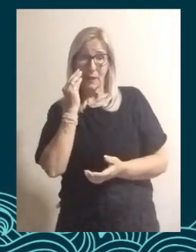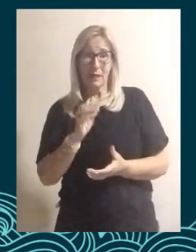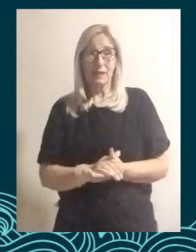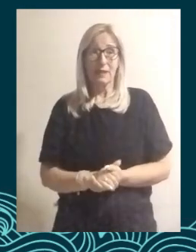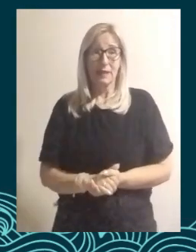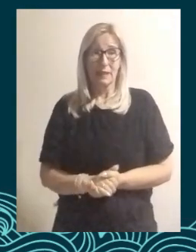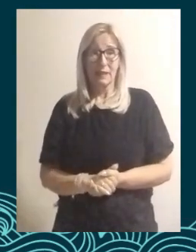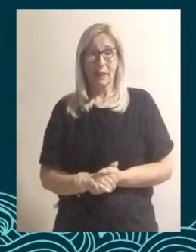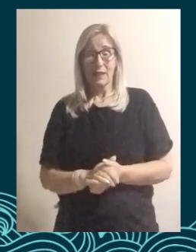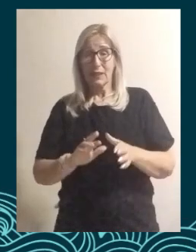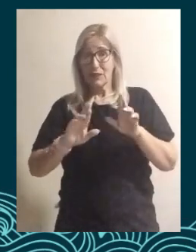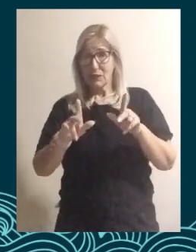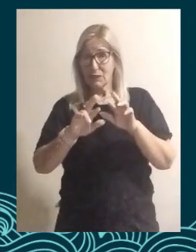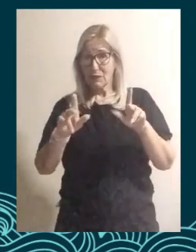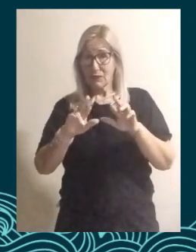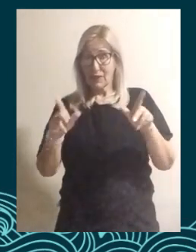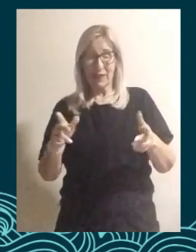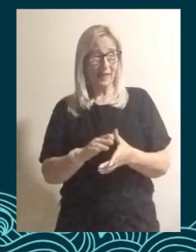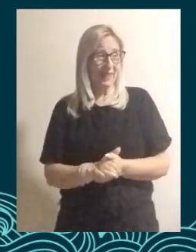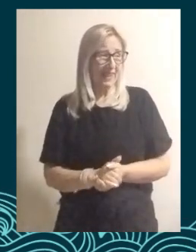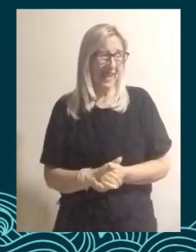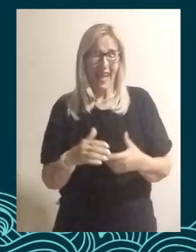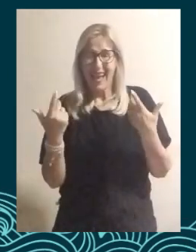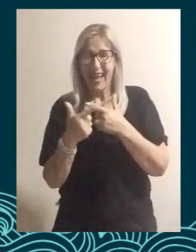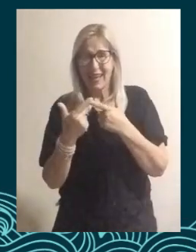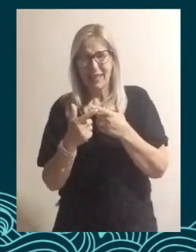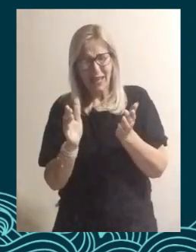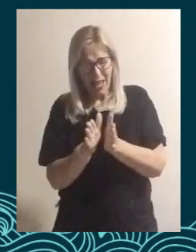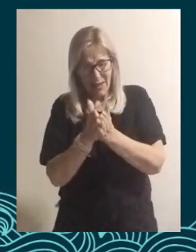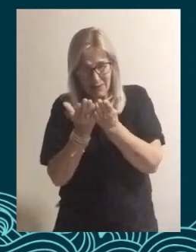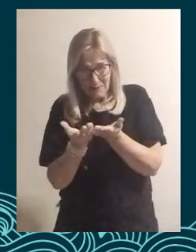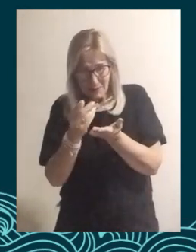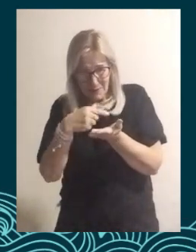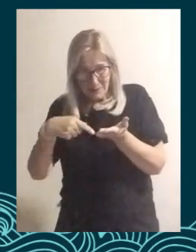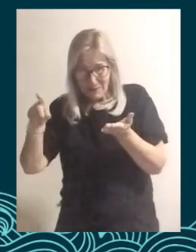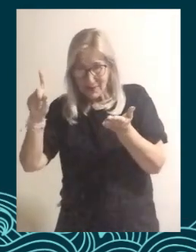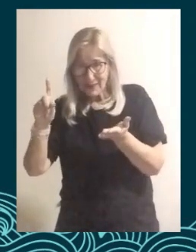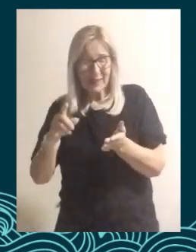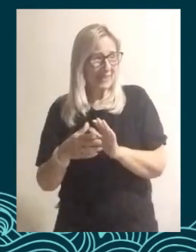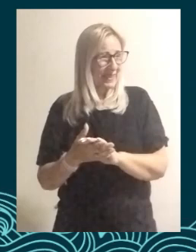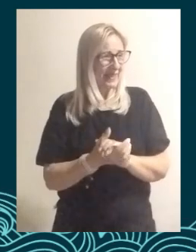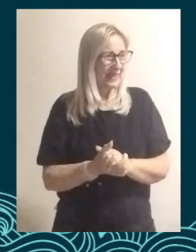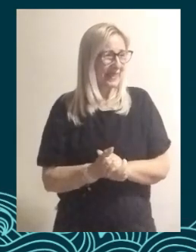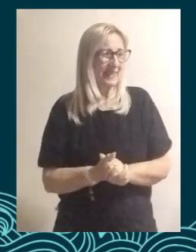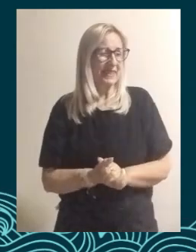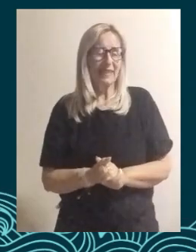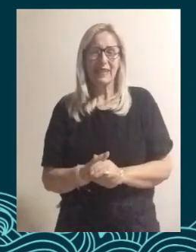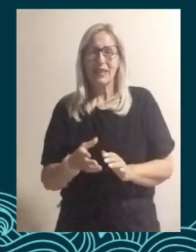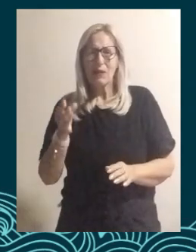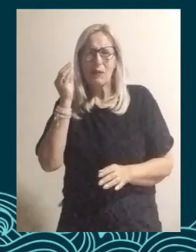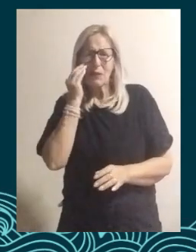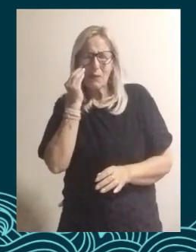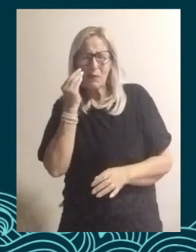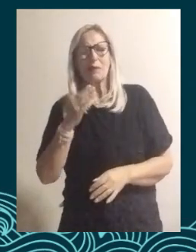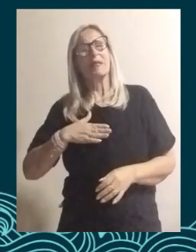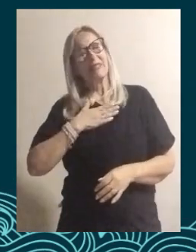Que honra! foi uma Que experiência honra bem vir depois da diferente. Bíblia. É. Sim. Foi uma experiência bem diferente para